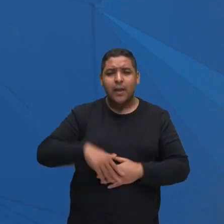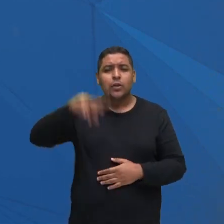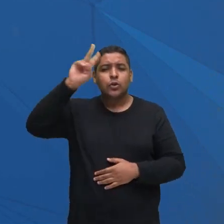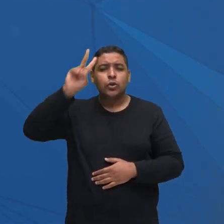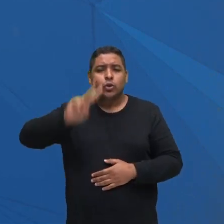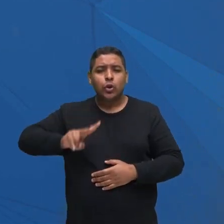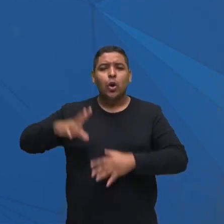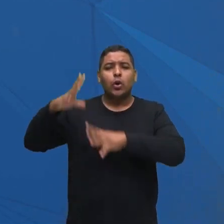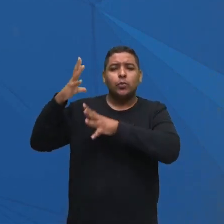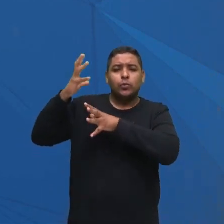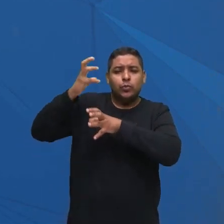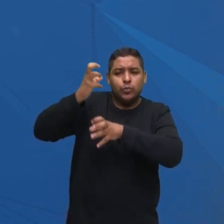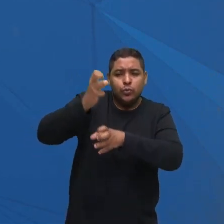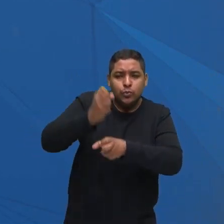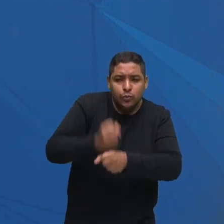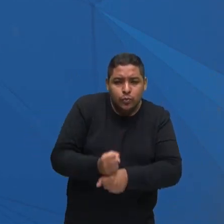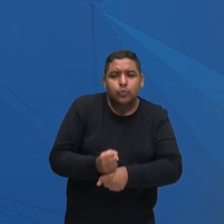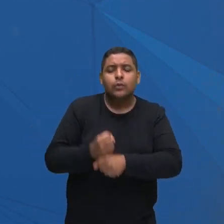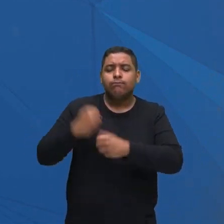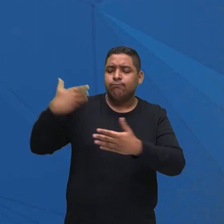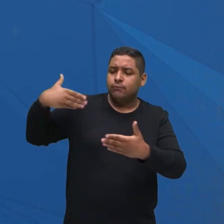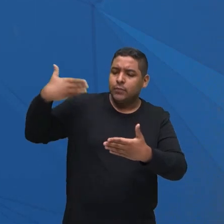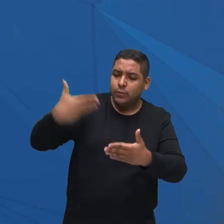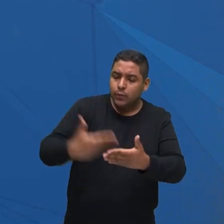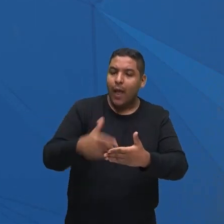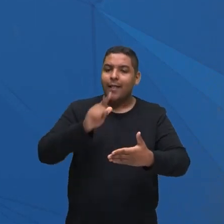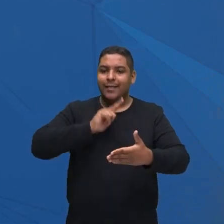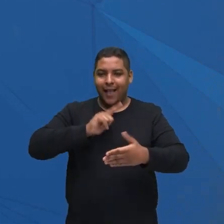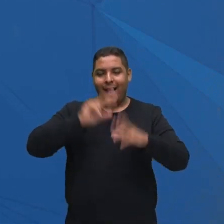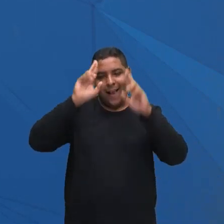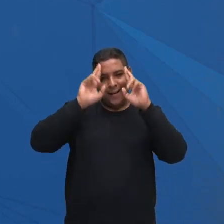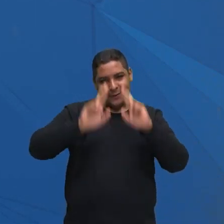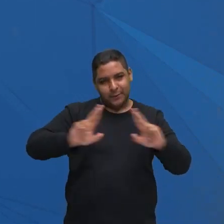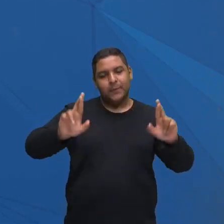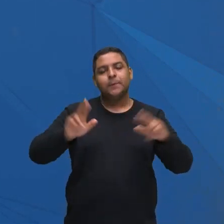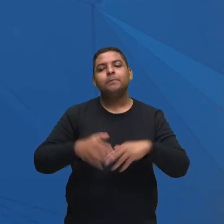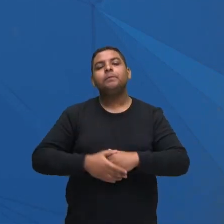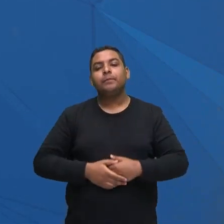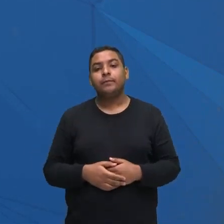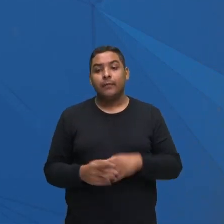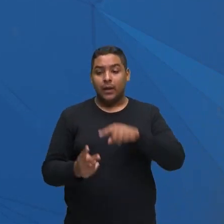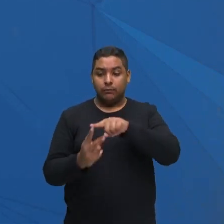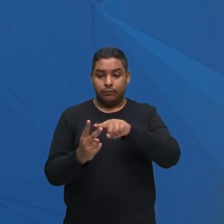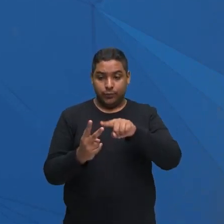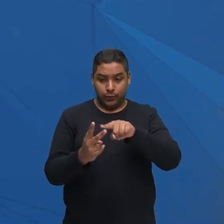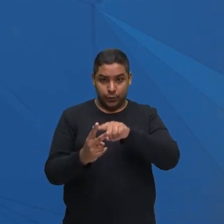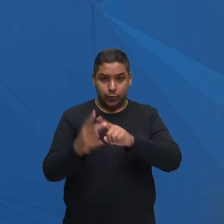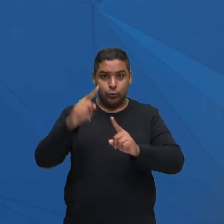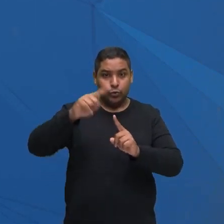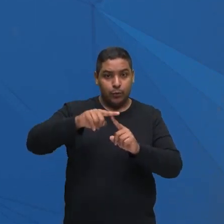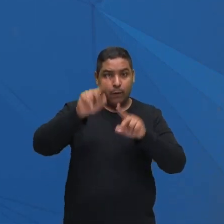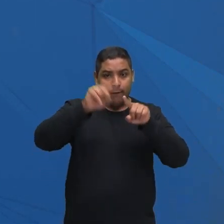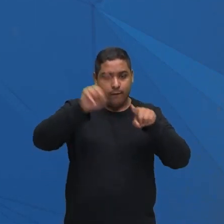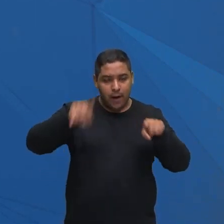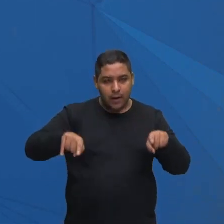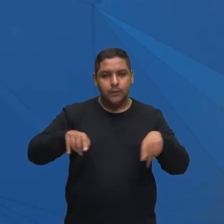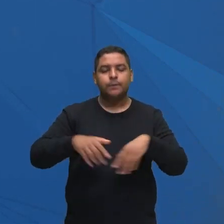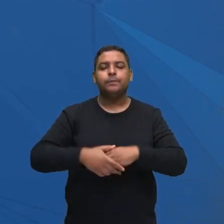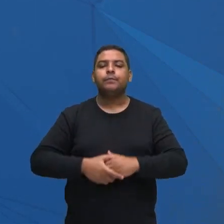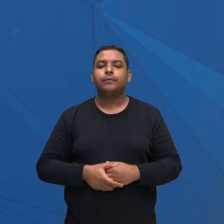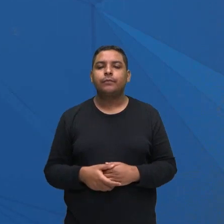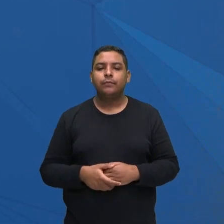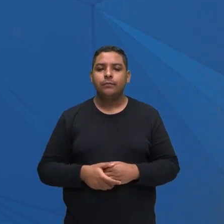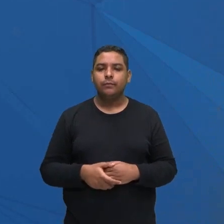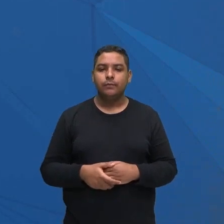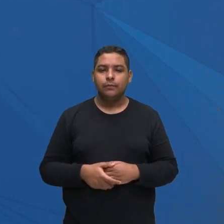ela apresenta, né, ao longo do tempo e tudo mais. Então já vimos até agora 2 tipos de variações, não é? A primeira é aquela